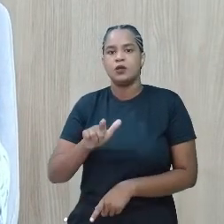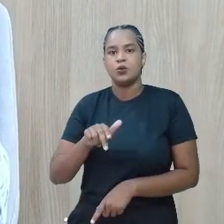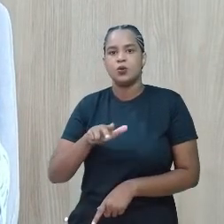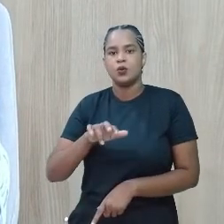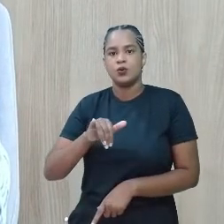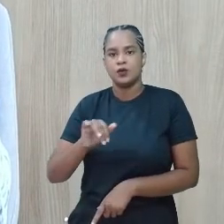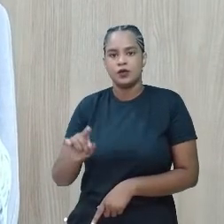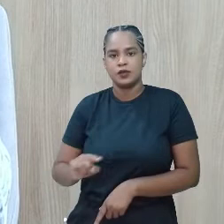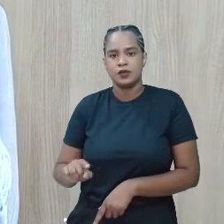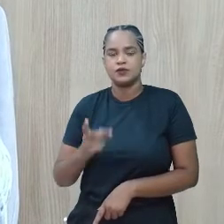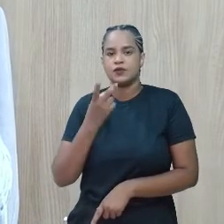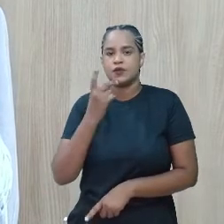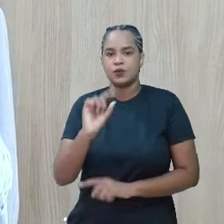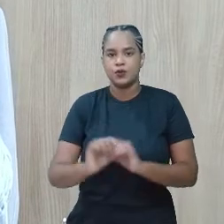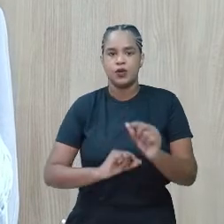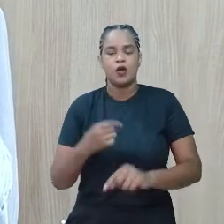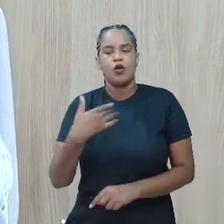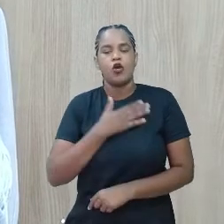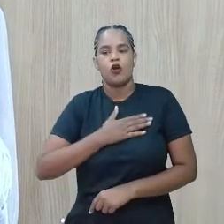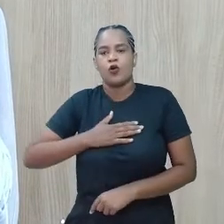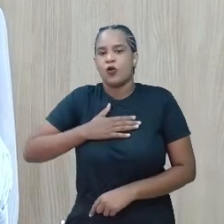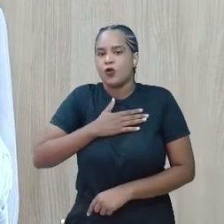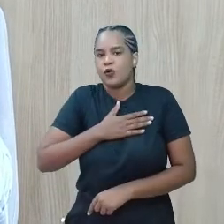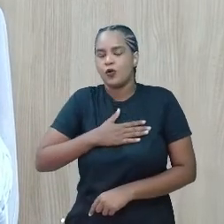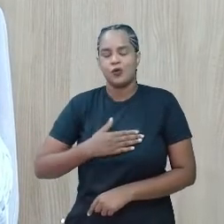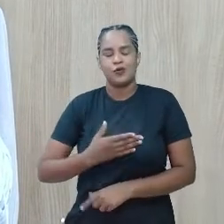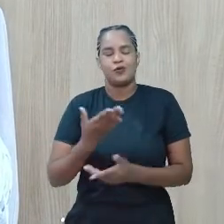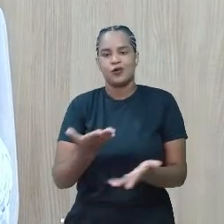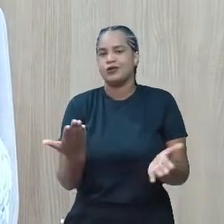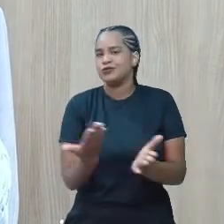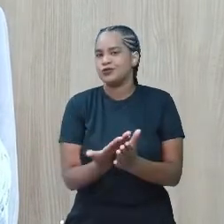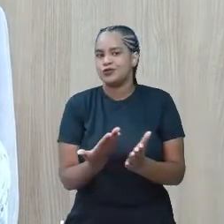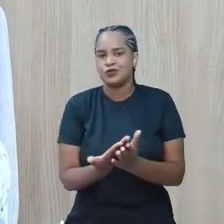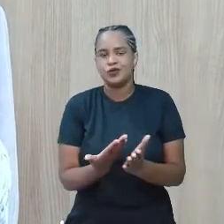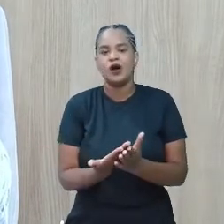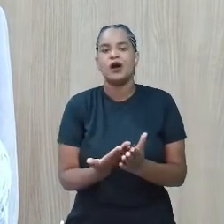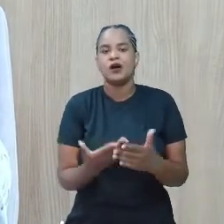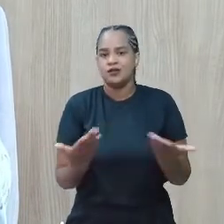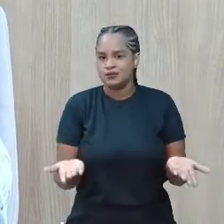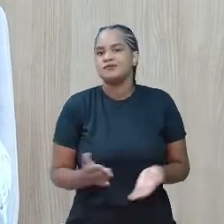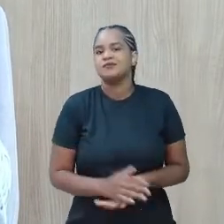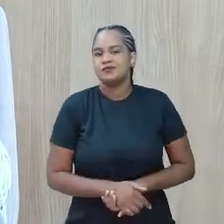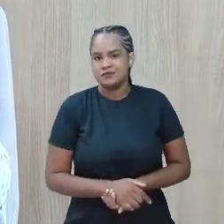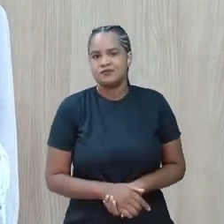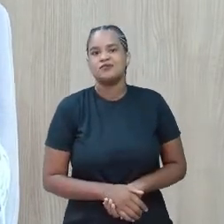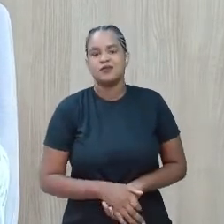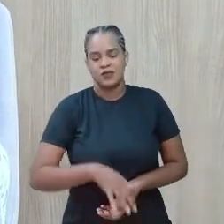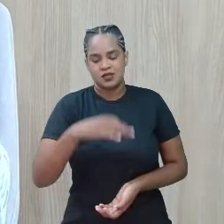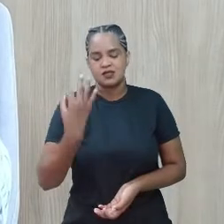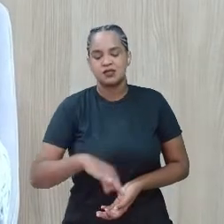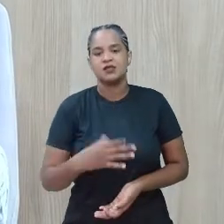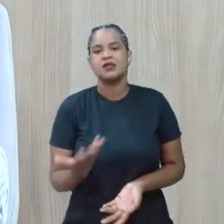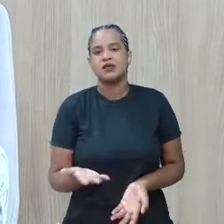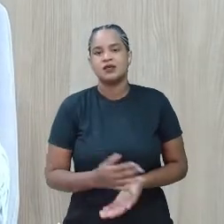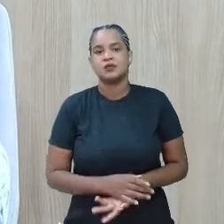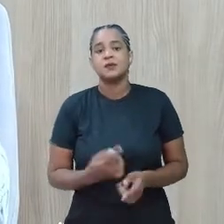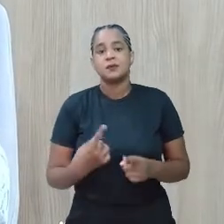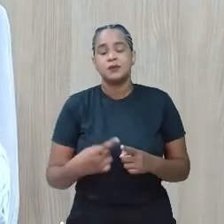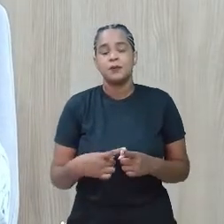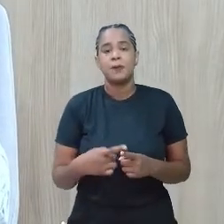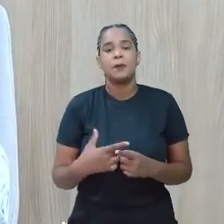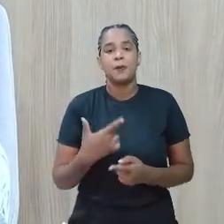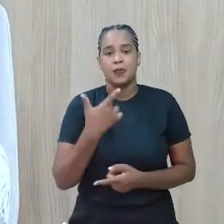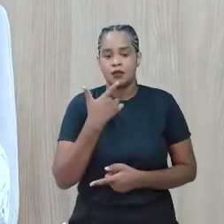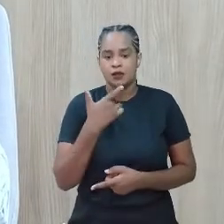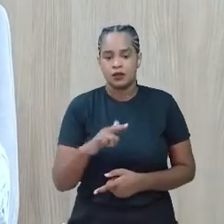falar que essa é uma das minhas aulas preferidas. Eu acho que Luísa está o quê? Correta. Porque além de língua